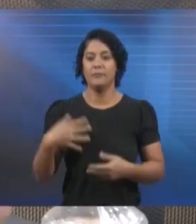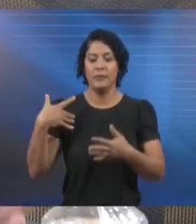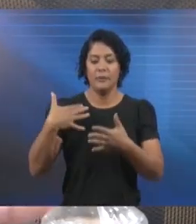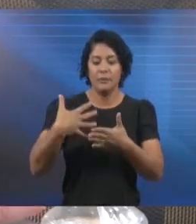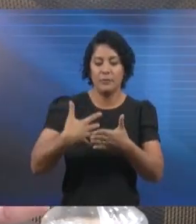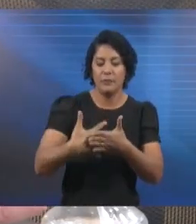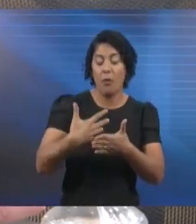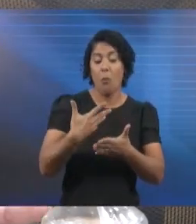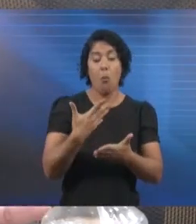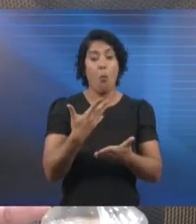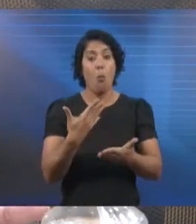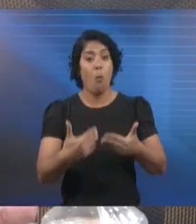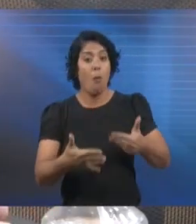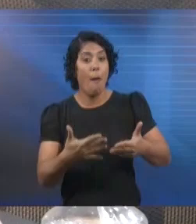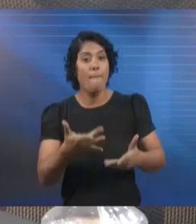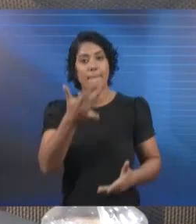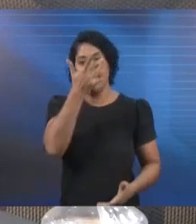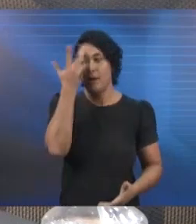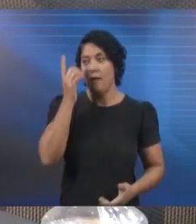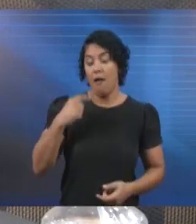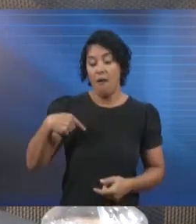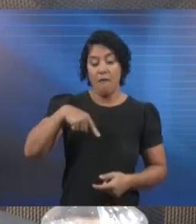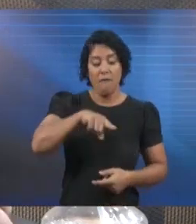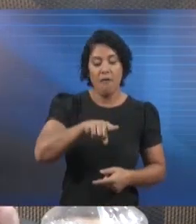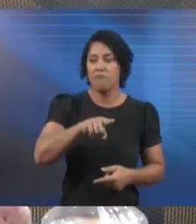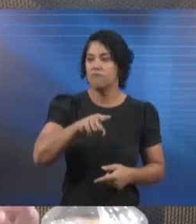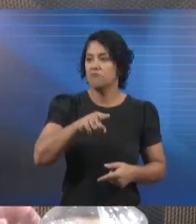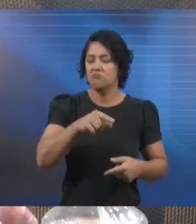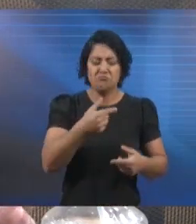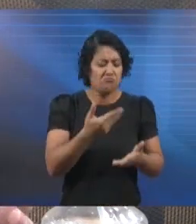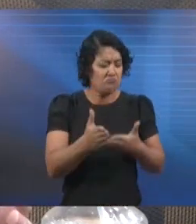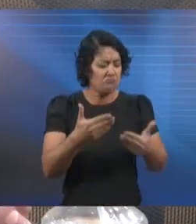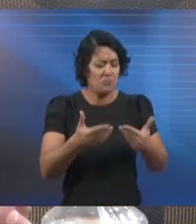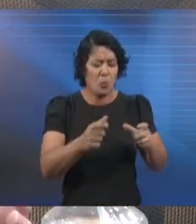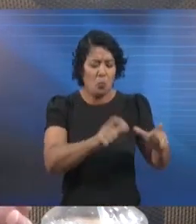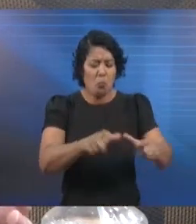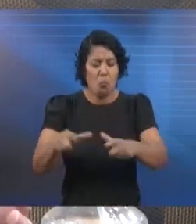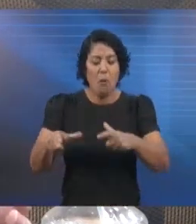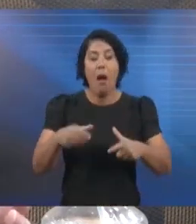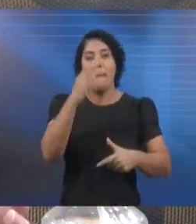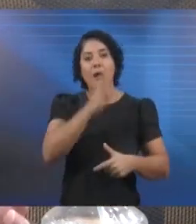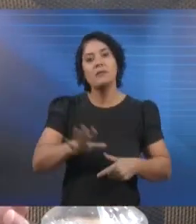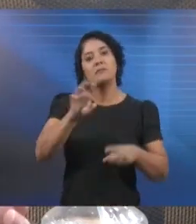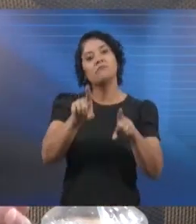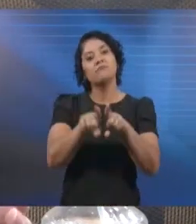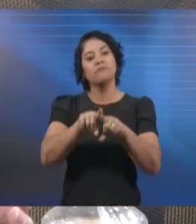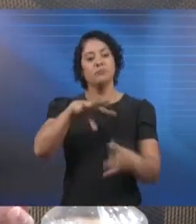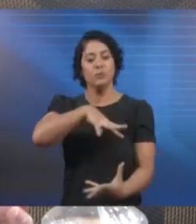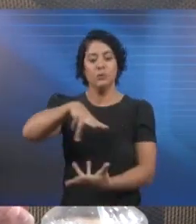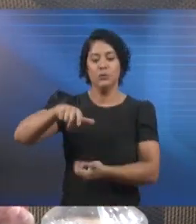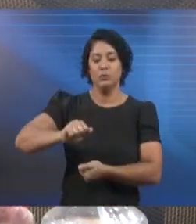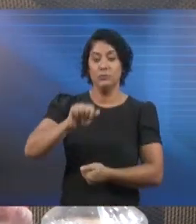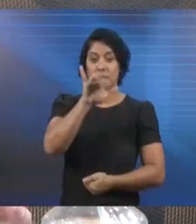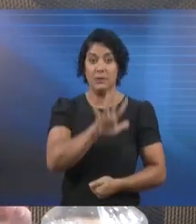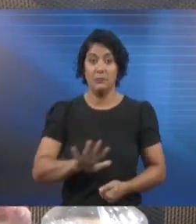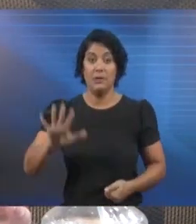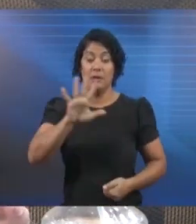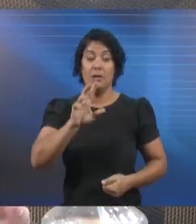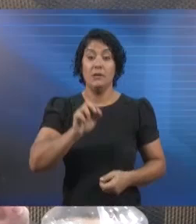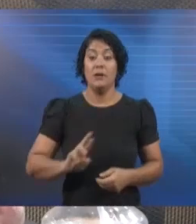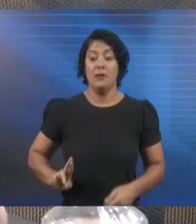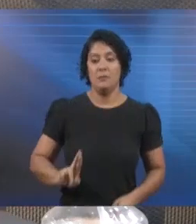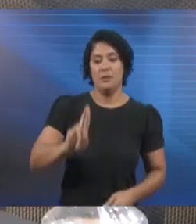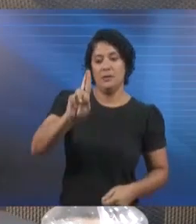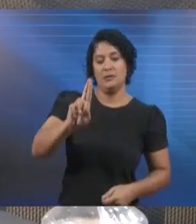qualquer pessoa que vá que esteja qualquer lugar do Brasil ou do mundo e tenha uma imagem que represente a cidade de